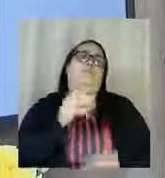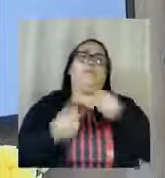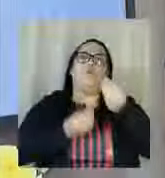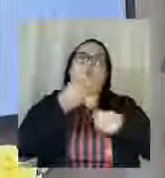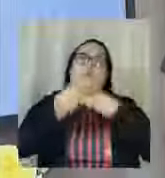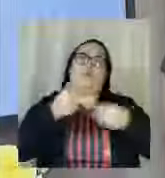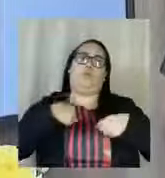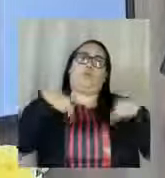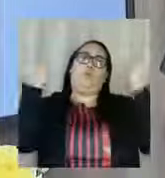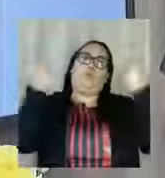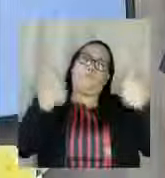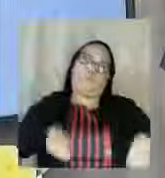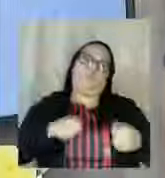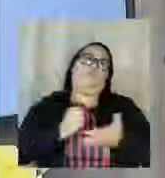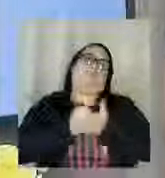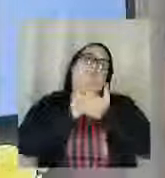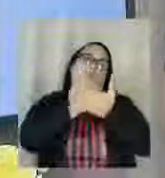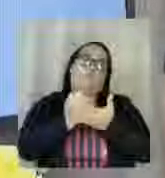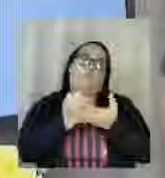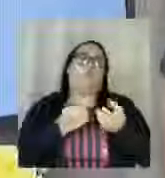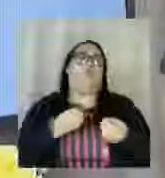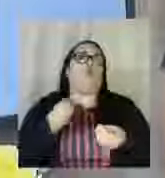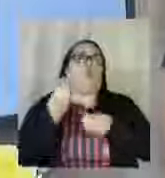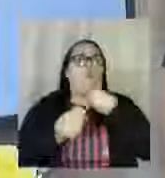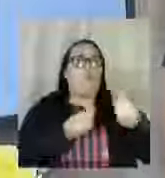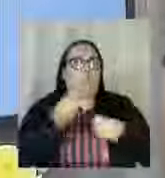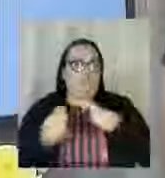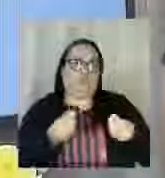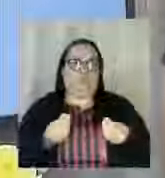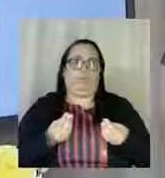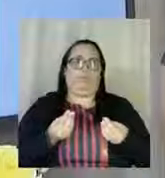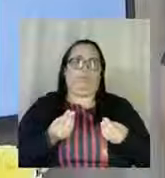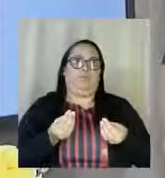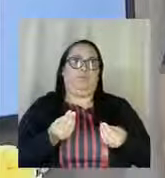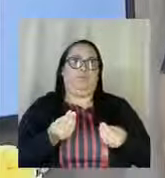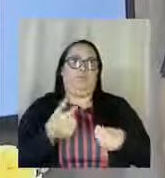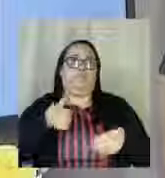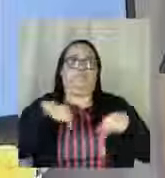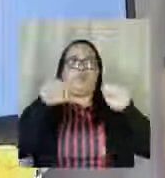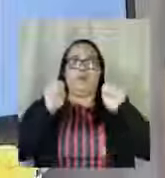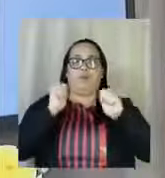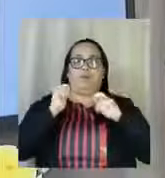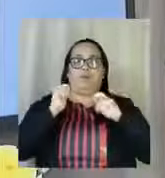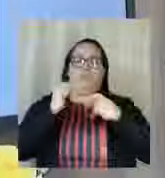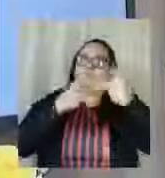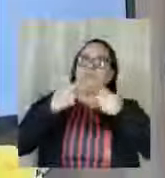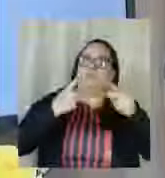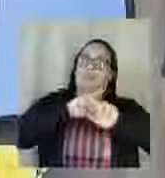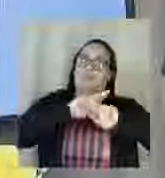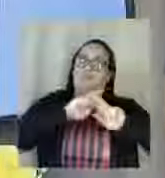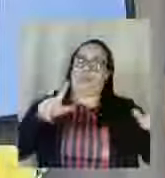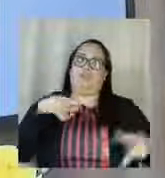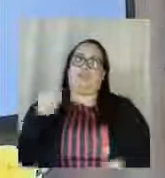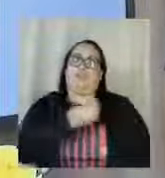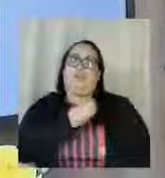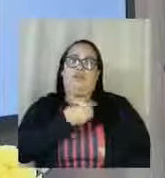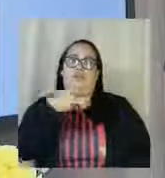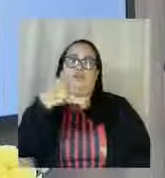eu posso ajudar? De que forma, né, eu posso fazer a diferença na vida desse